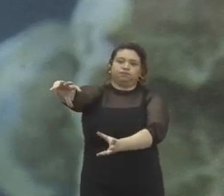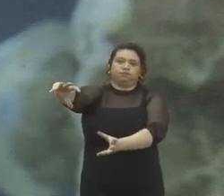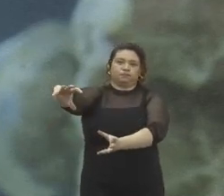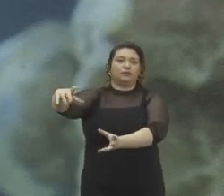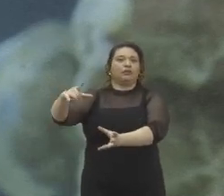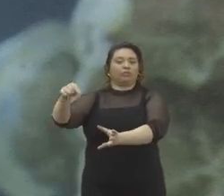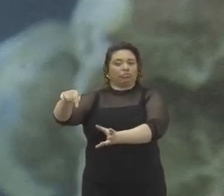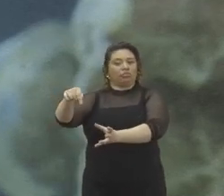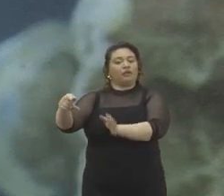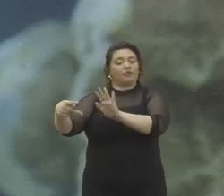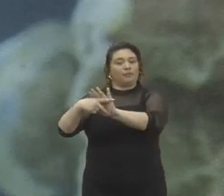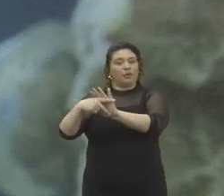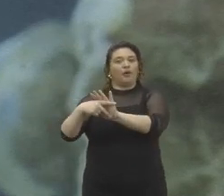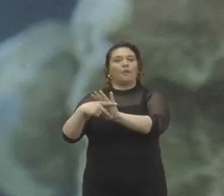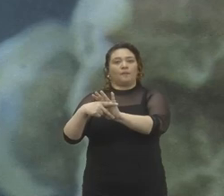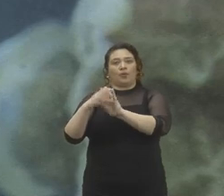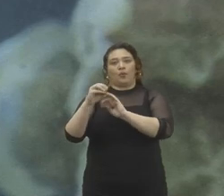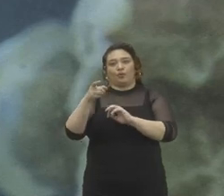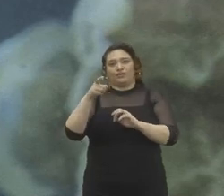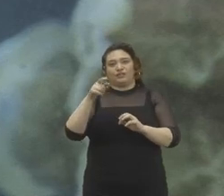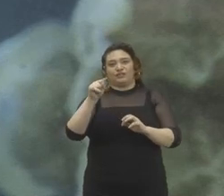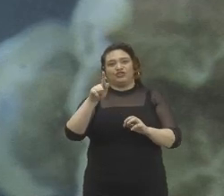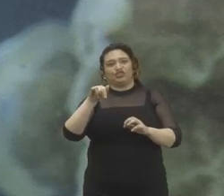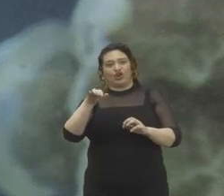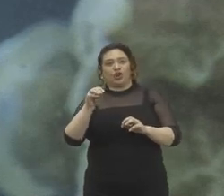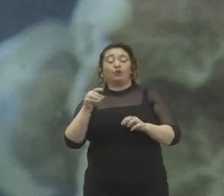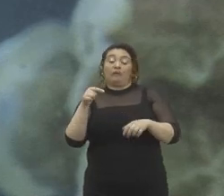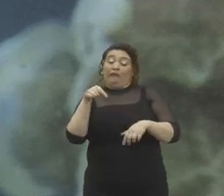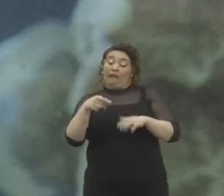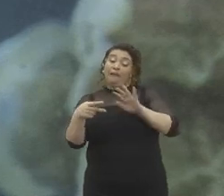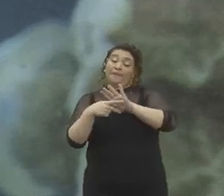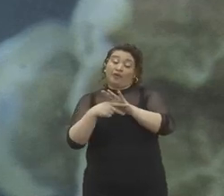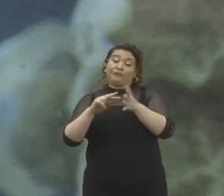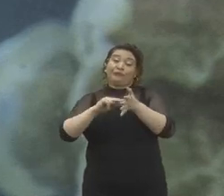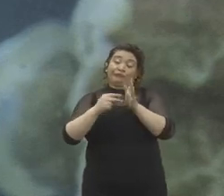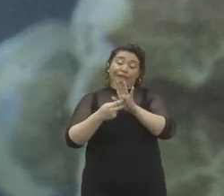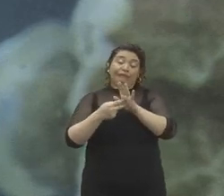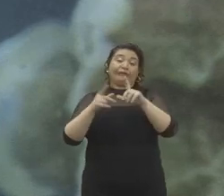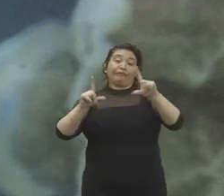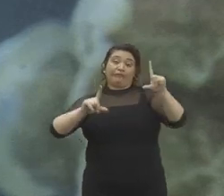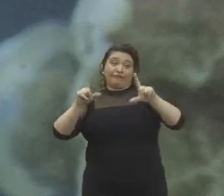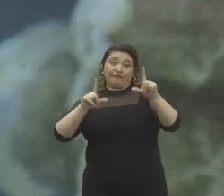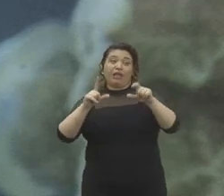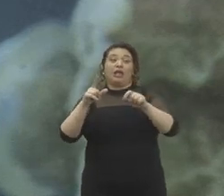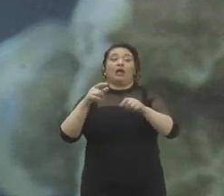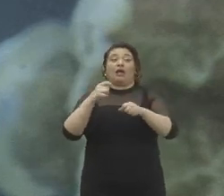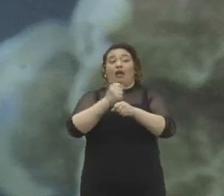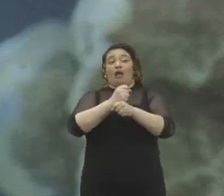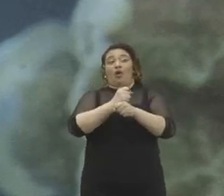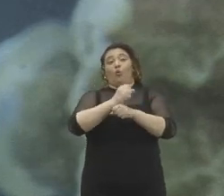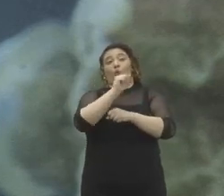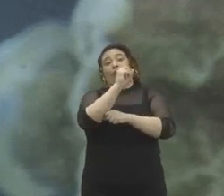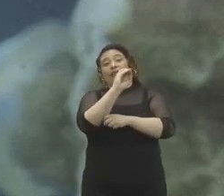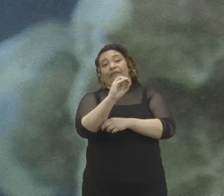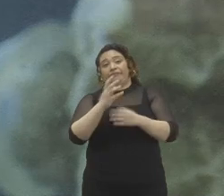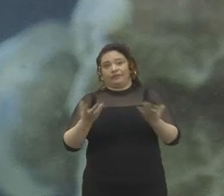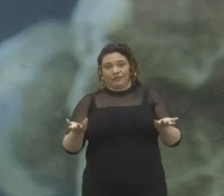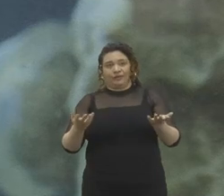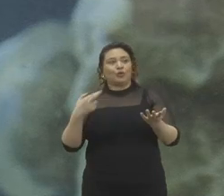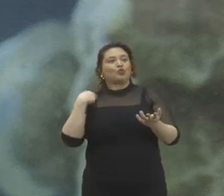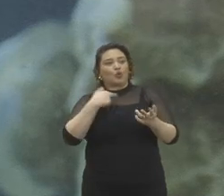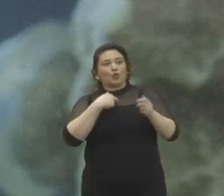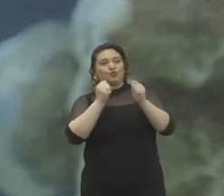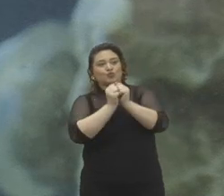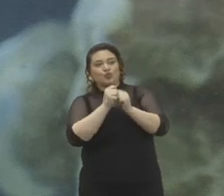imenso que carrega então isso era fazer televisão embaixo d'água nos idos da década de 80 assim fizemos com aides né